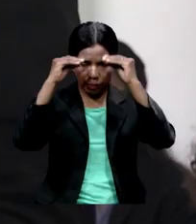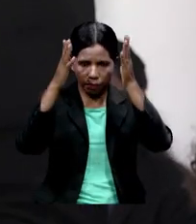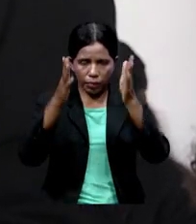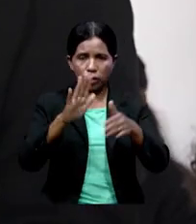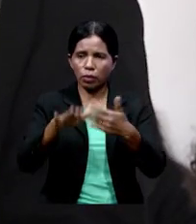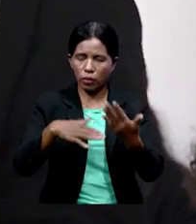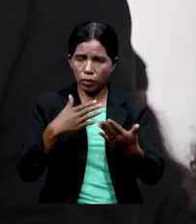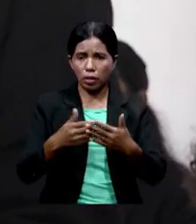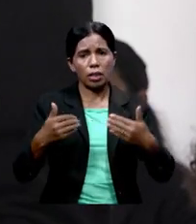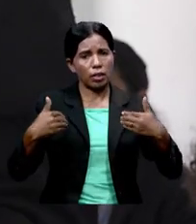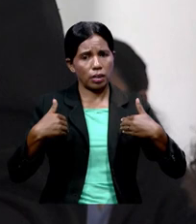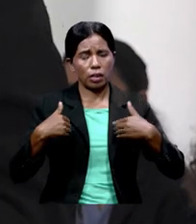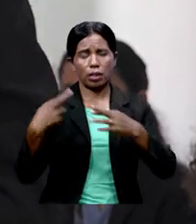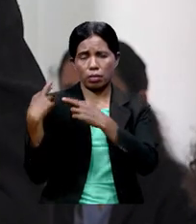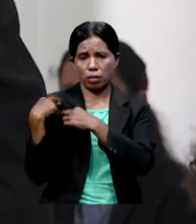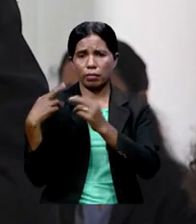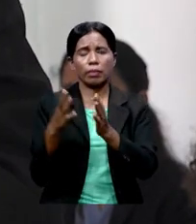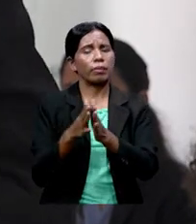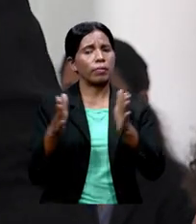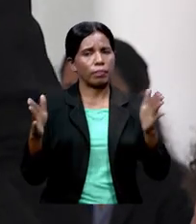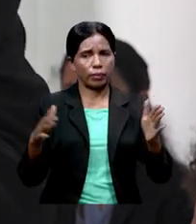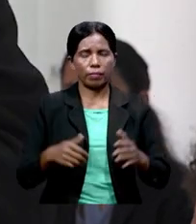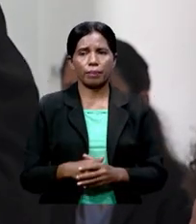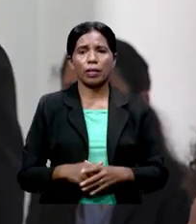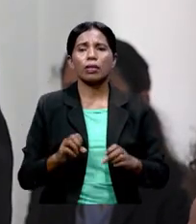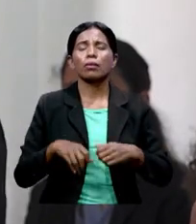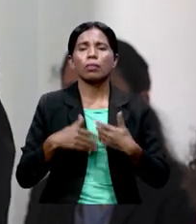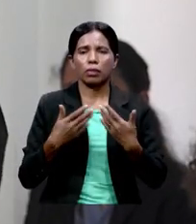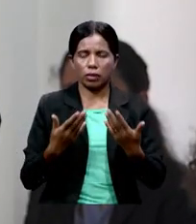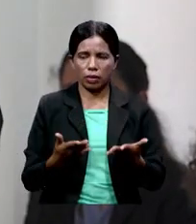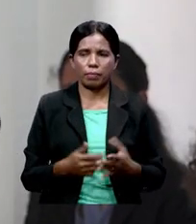e a responsabilidade de voto. A doença